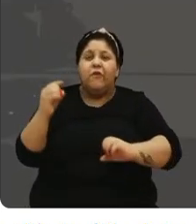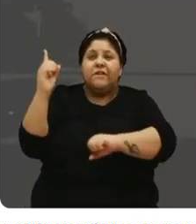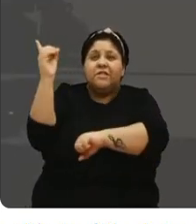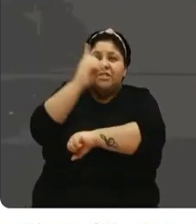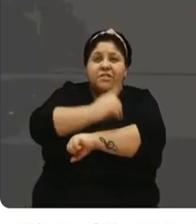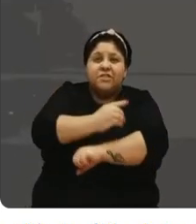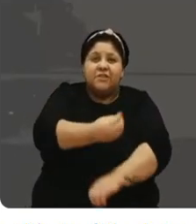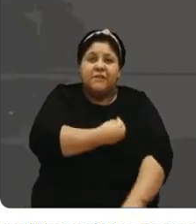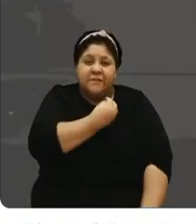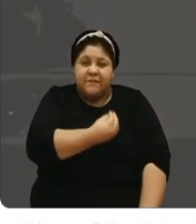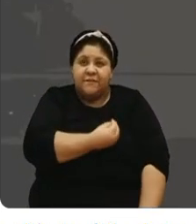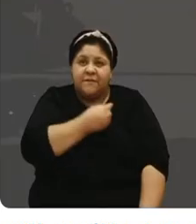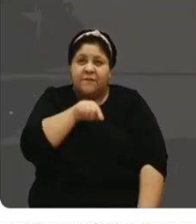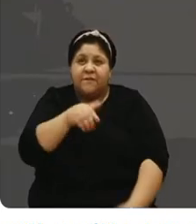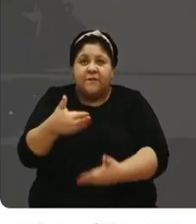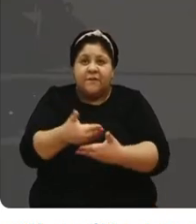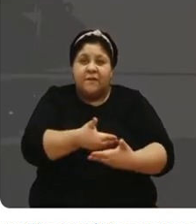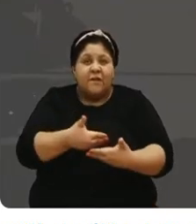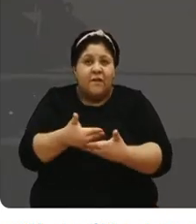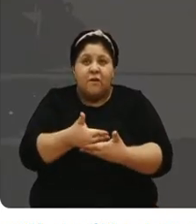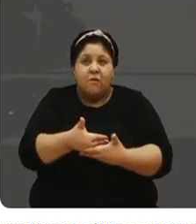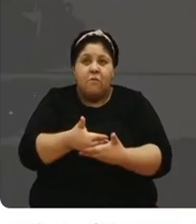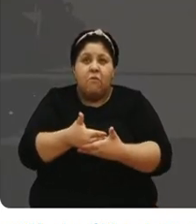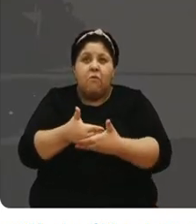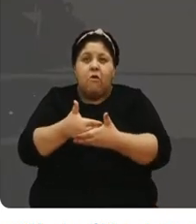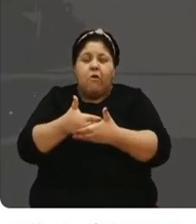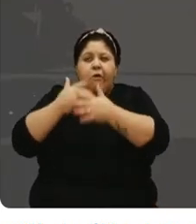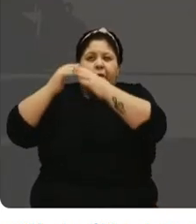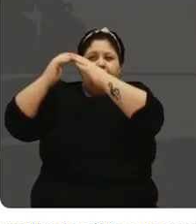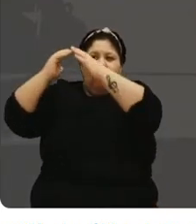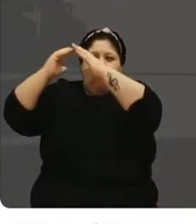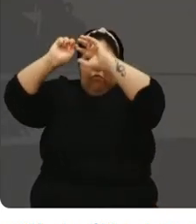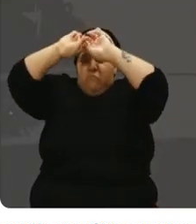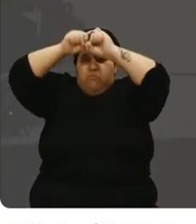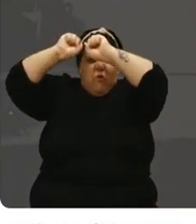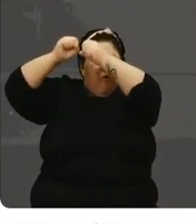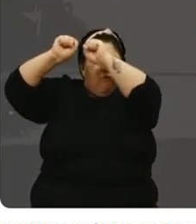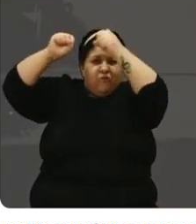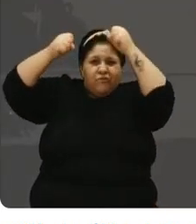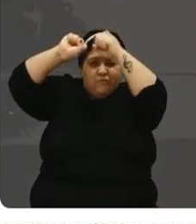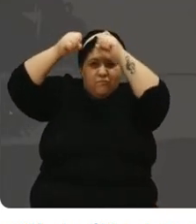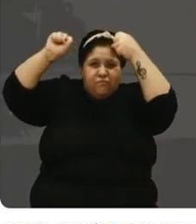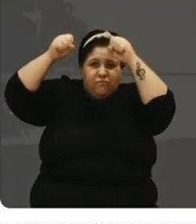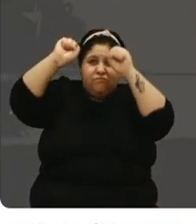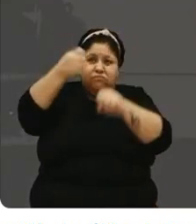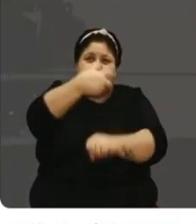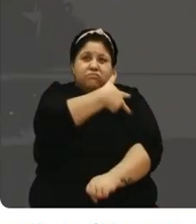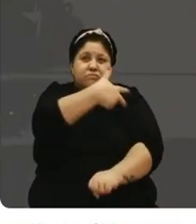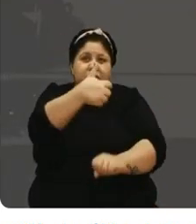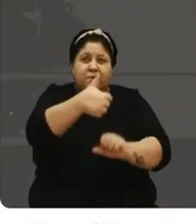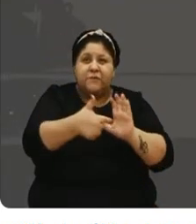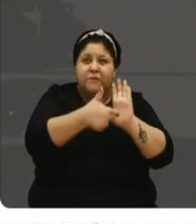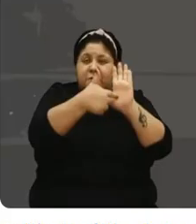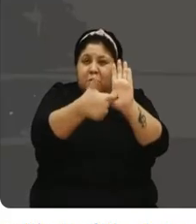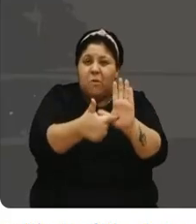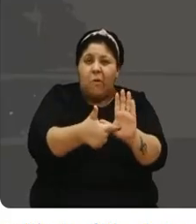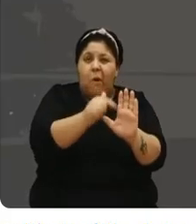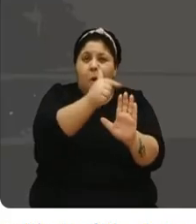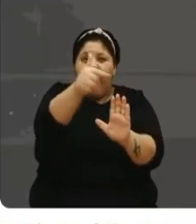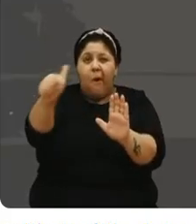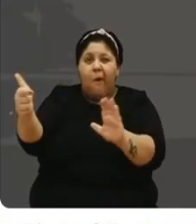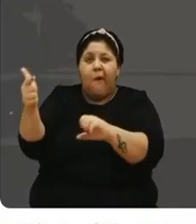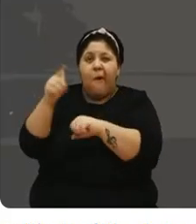de vida, esse bebê convulsionou. Os exames mostravam endotelite, miocardite, dímero de